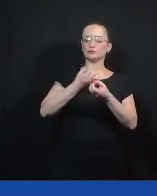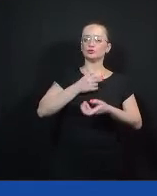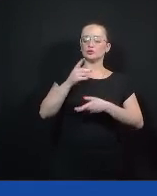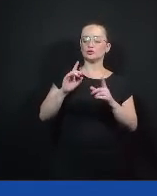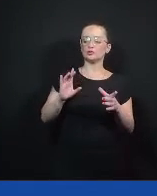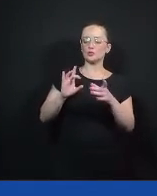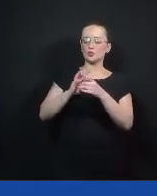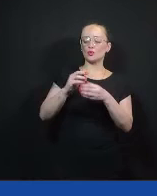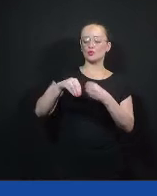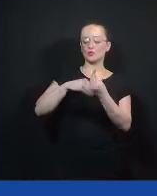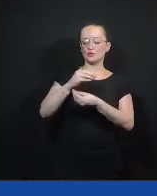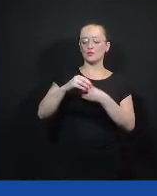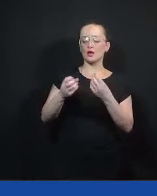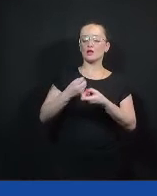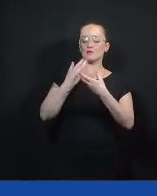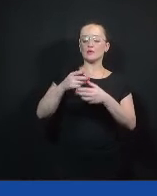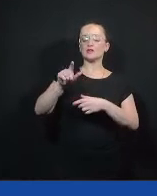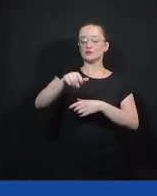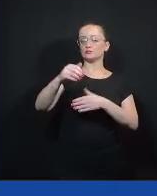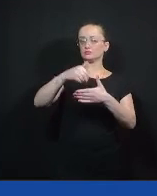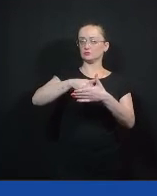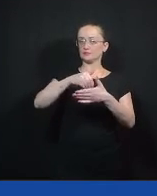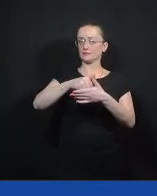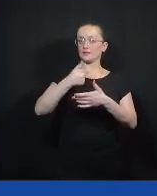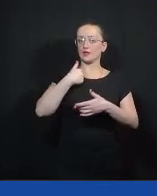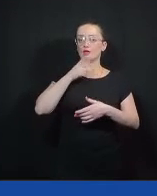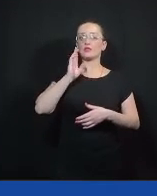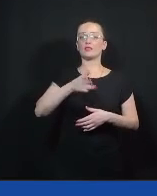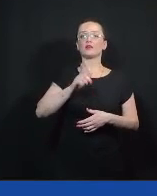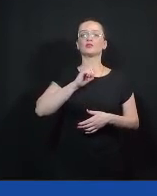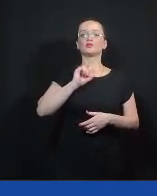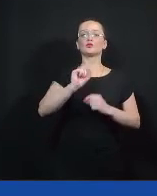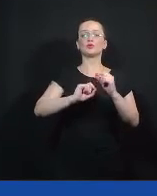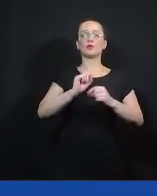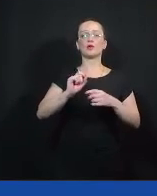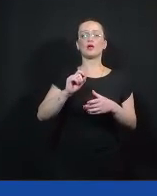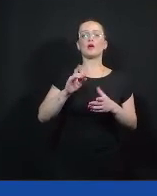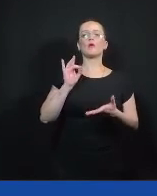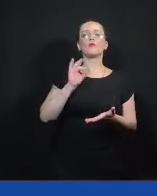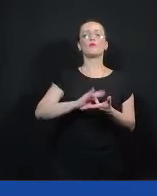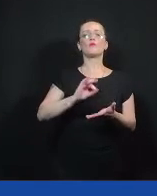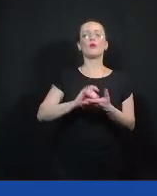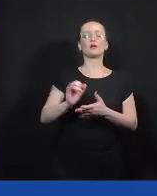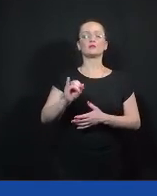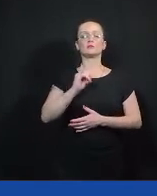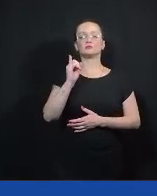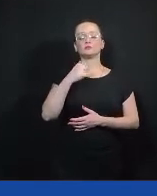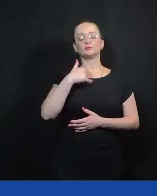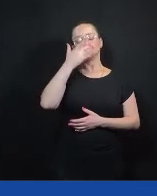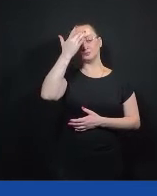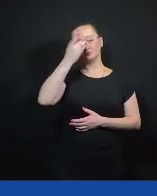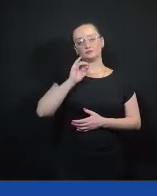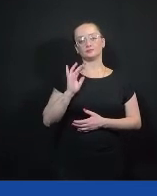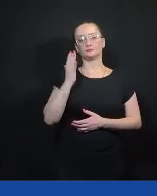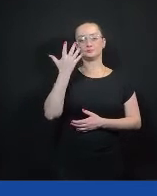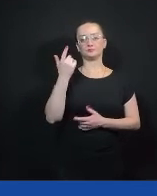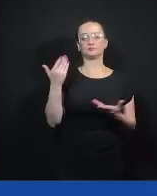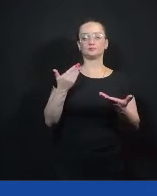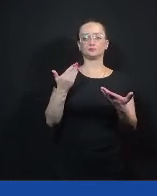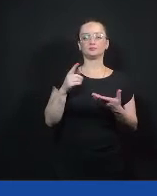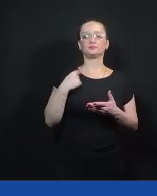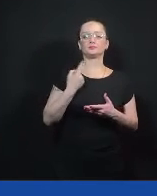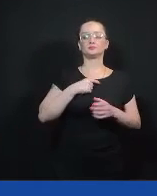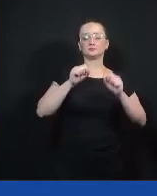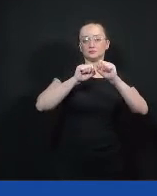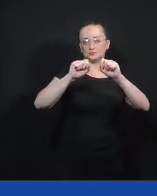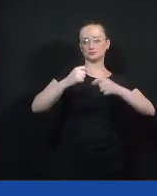envolvendo os dados agregados dessas eleições. E aí a gente já tem alguns fatos bastante importantes para a gente entender o que está acontecendo com o